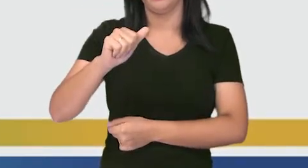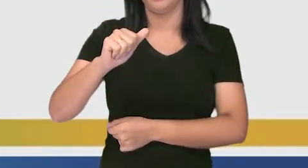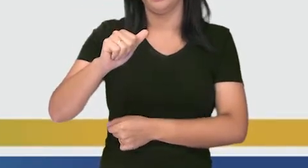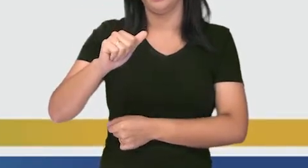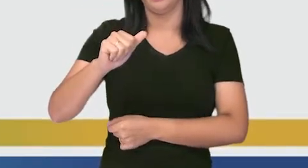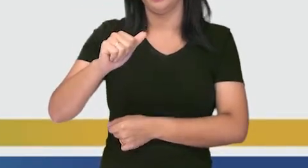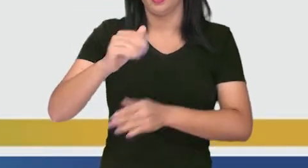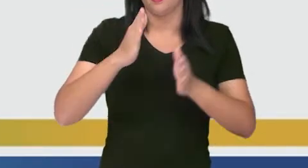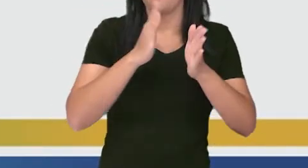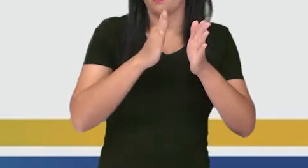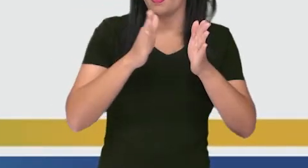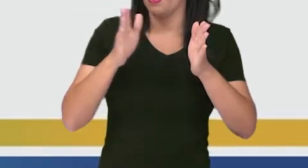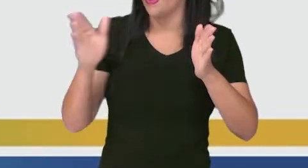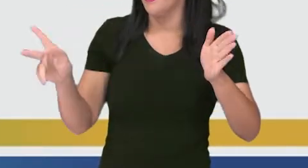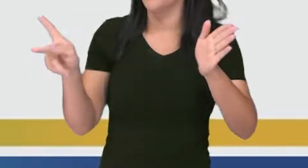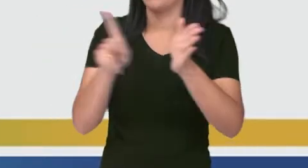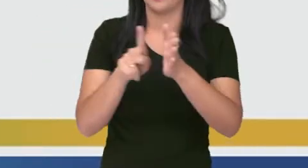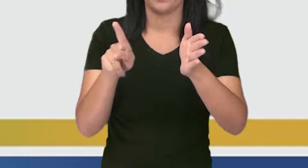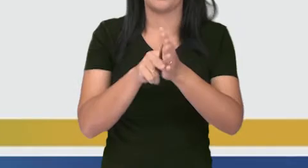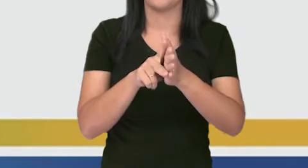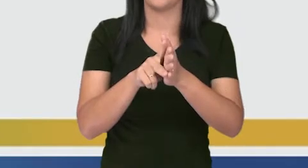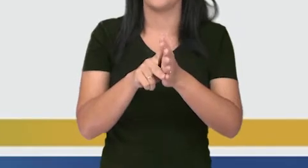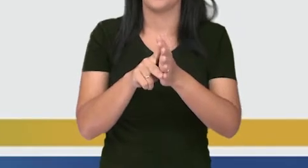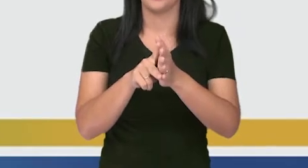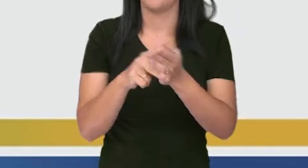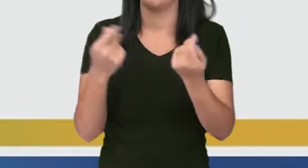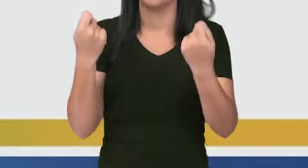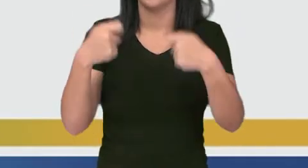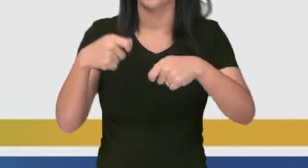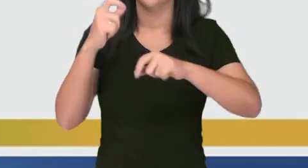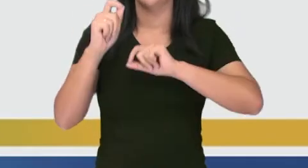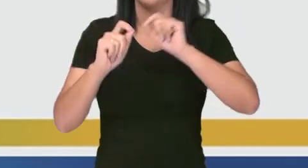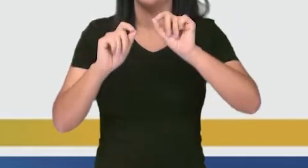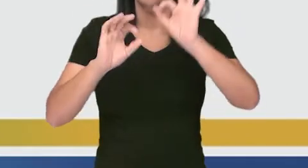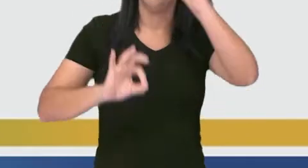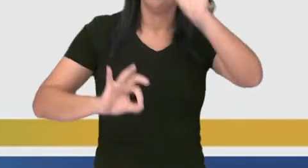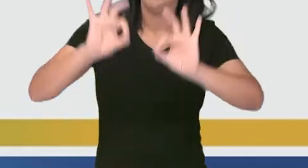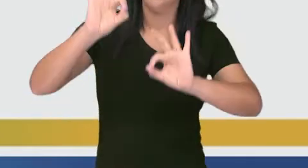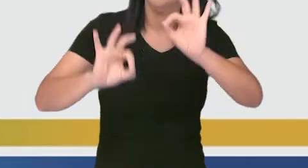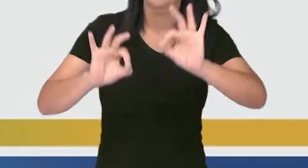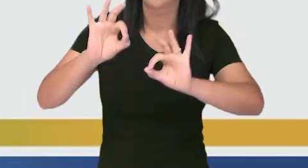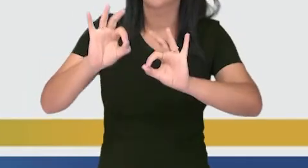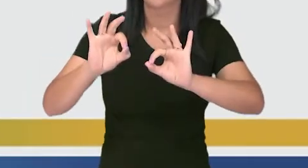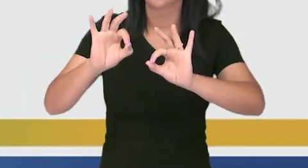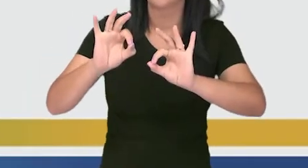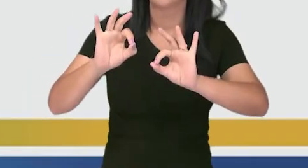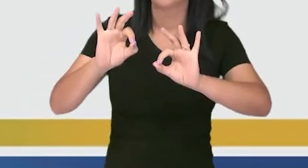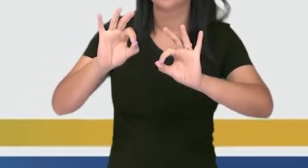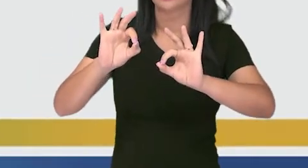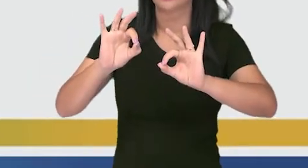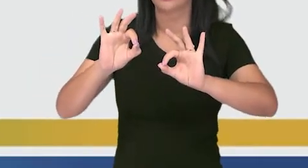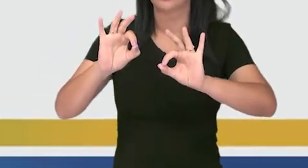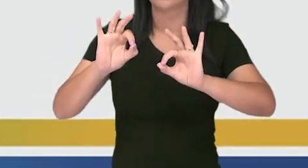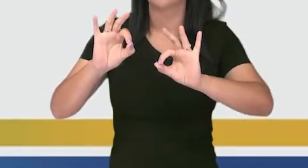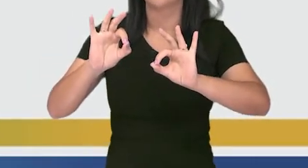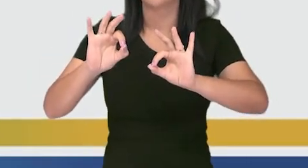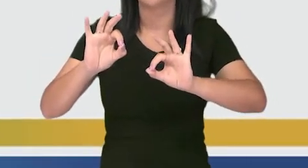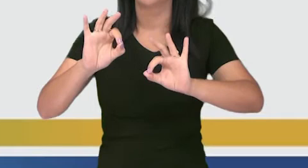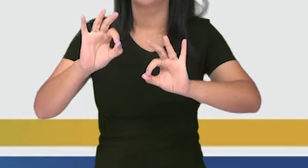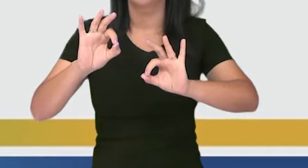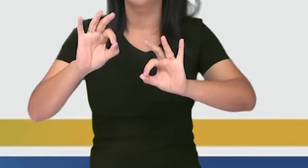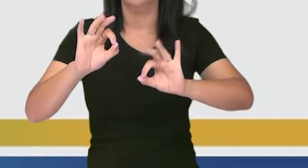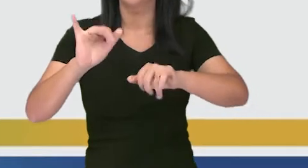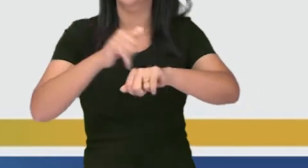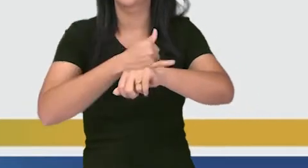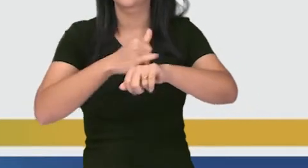distribuições Nos programas podem ser organismo Olha desculpa podem se organizar